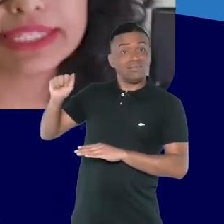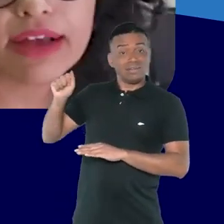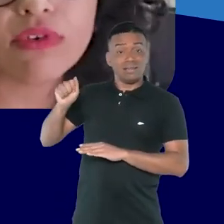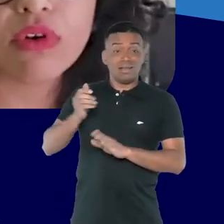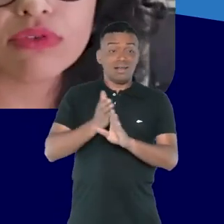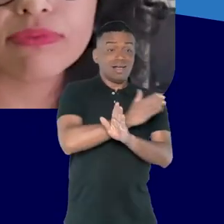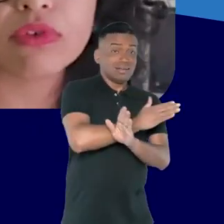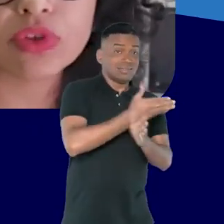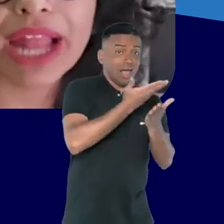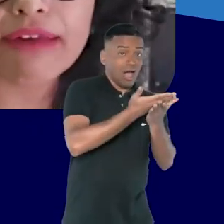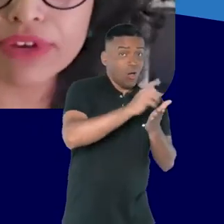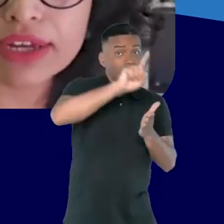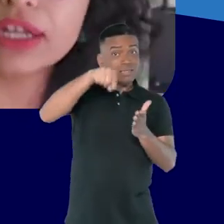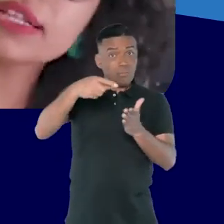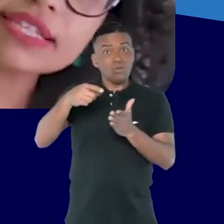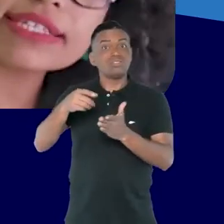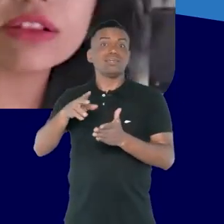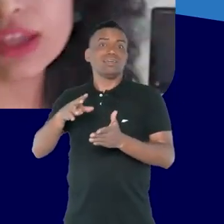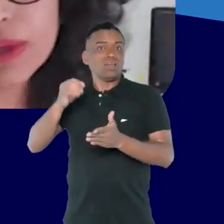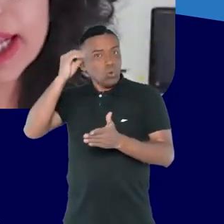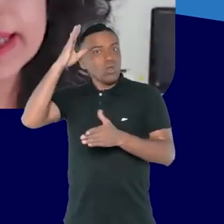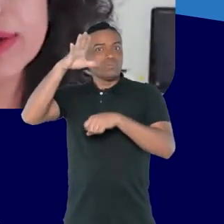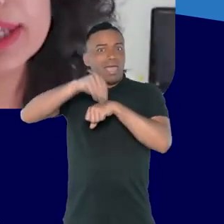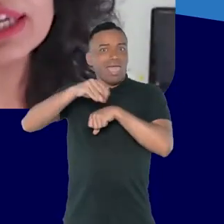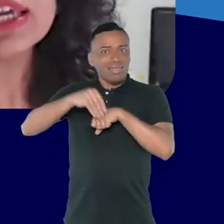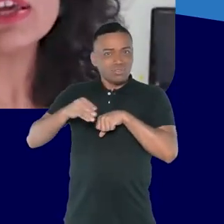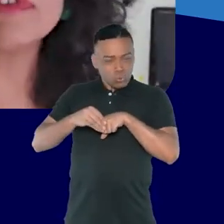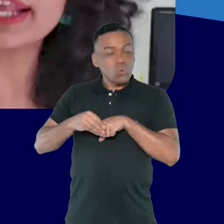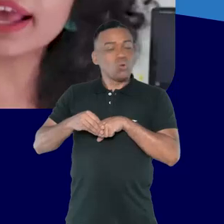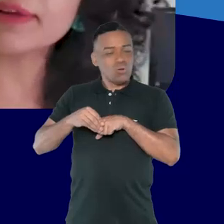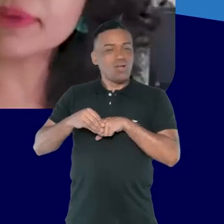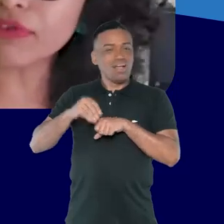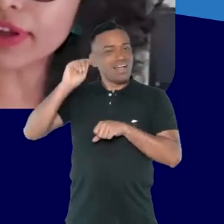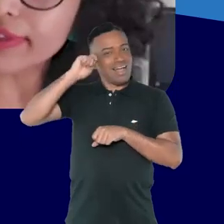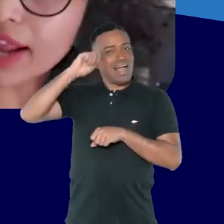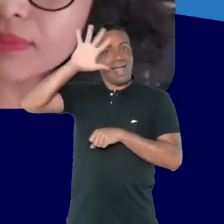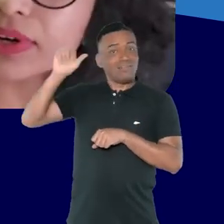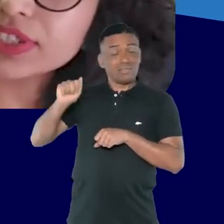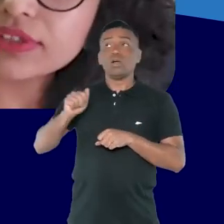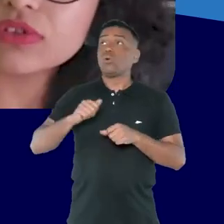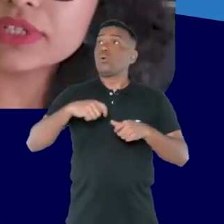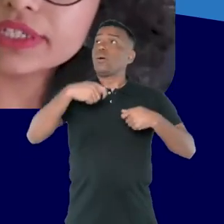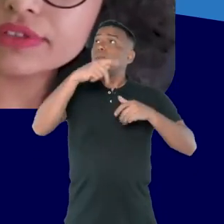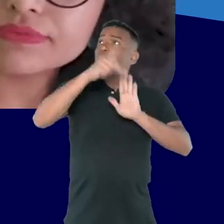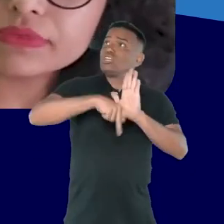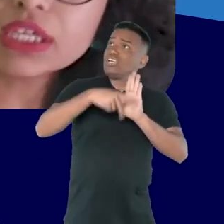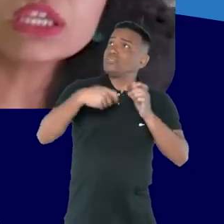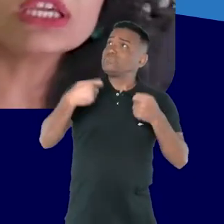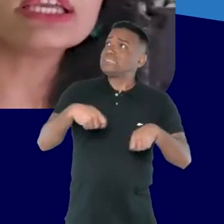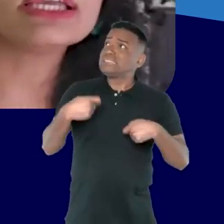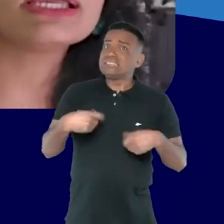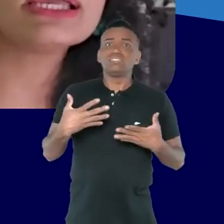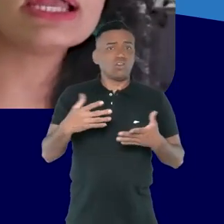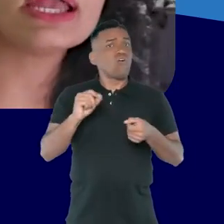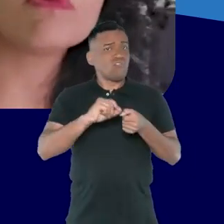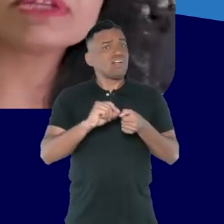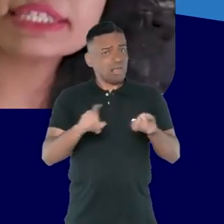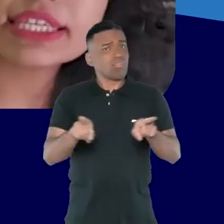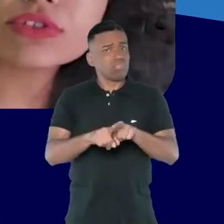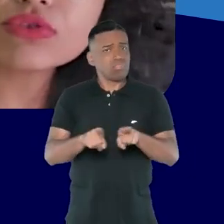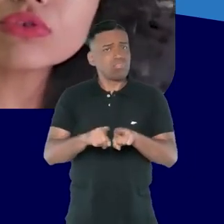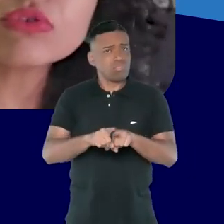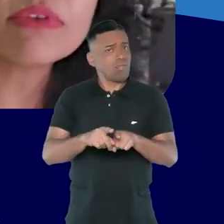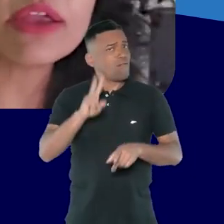os alunos pensavam sobre a África, antes das aulas, depois das aulas. E eu falei, caramba, eu vou entrar num projeto sobre isso e